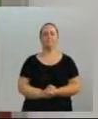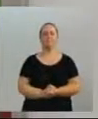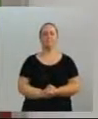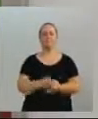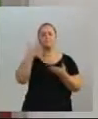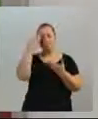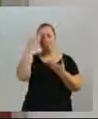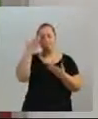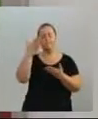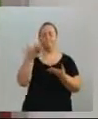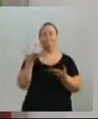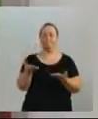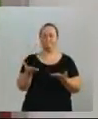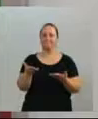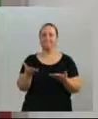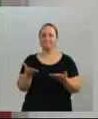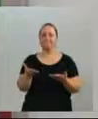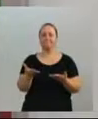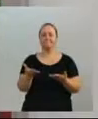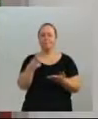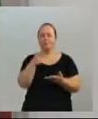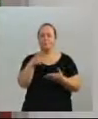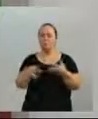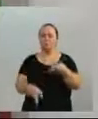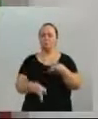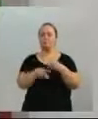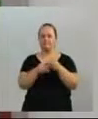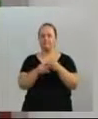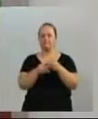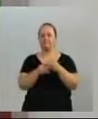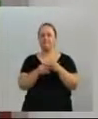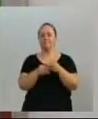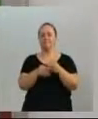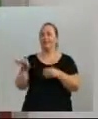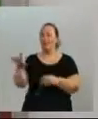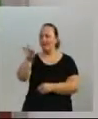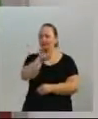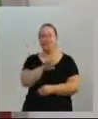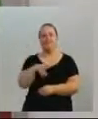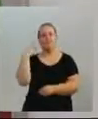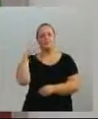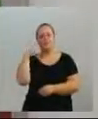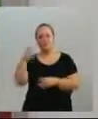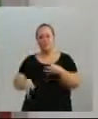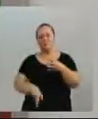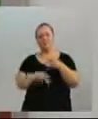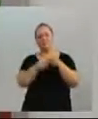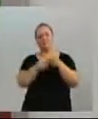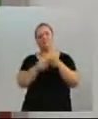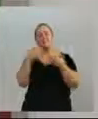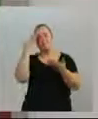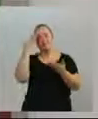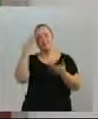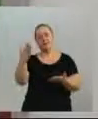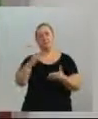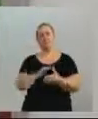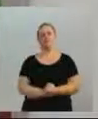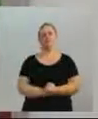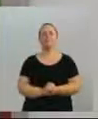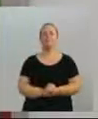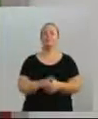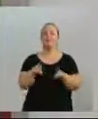pela sua intervenção, anexo à intervenção de cada um dos vereadores ao meu pronunciamento. Quero fazer só um